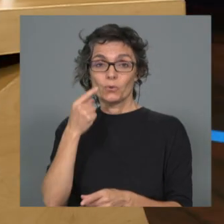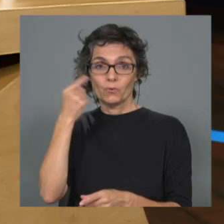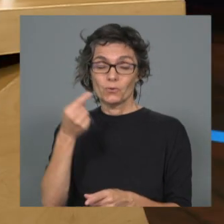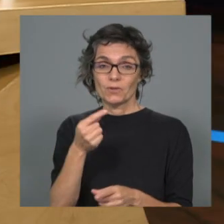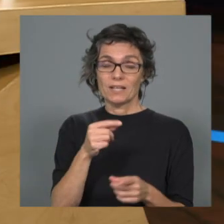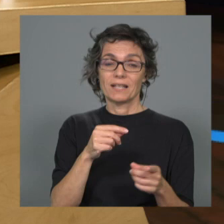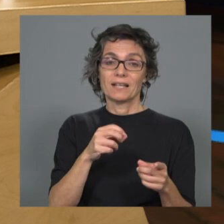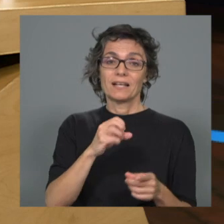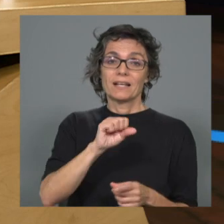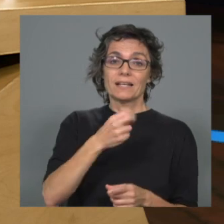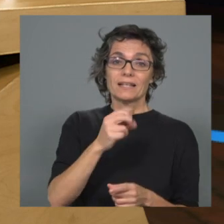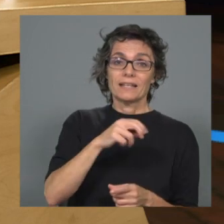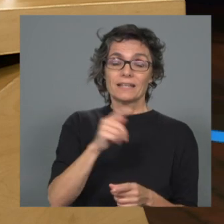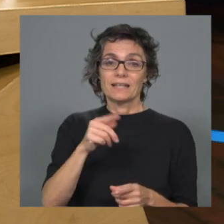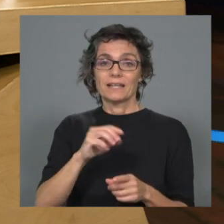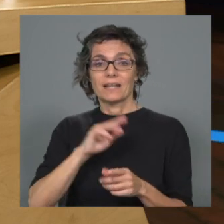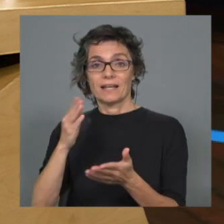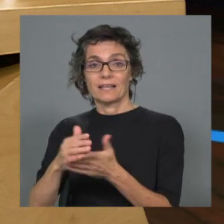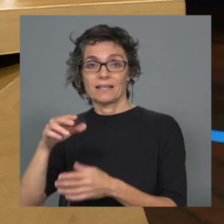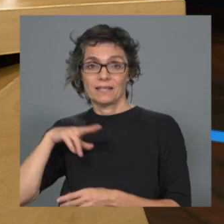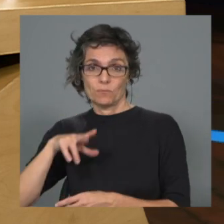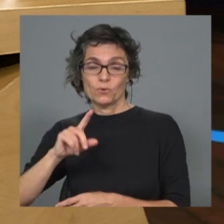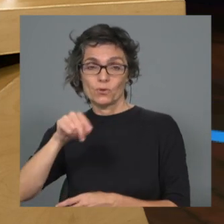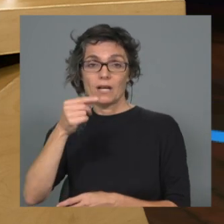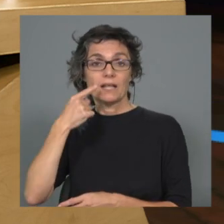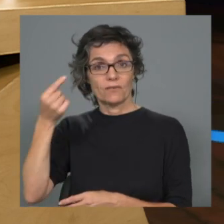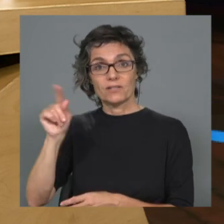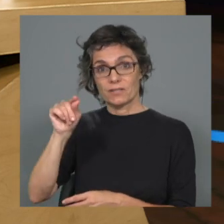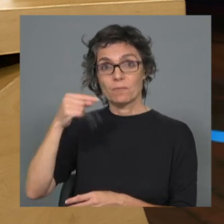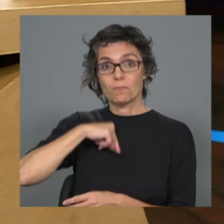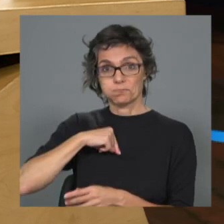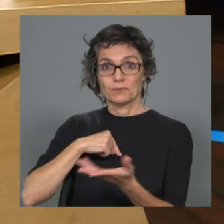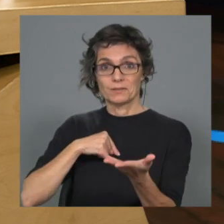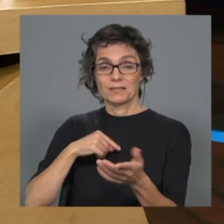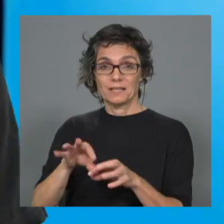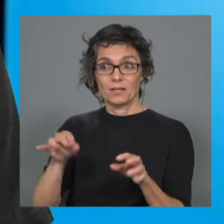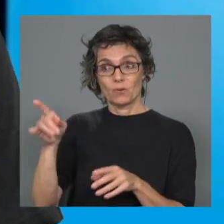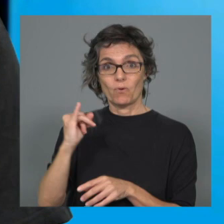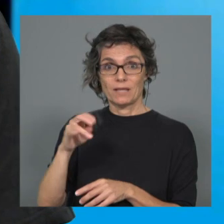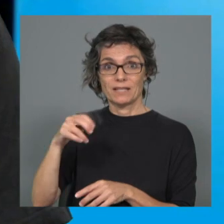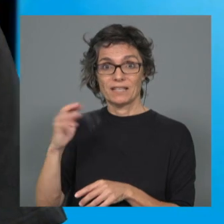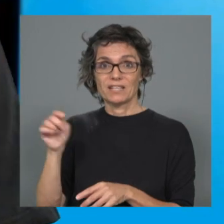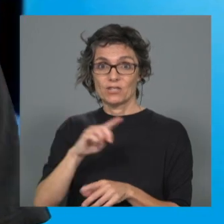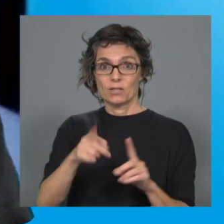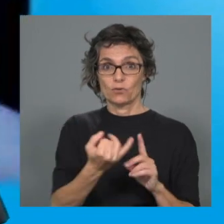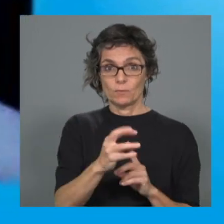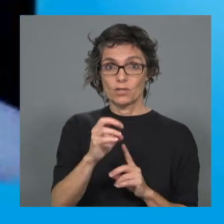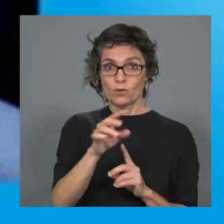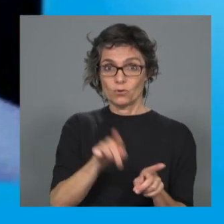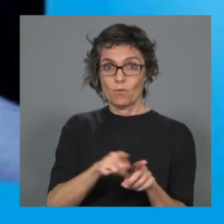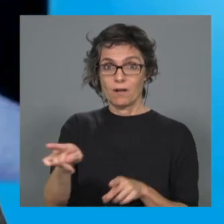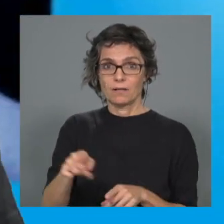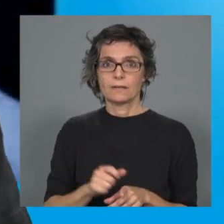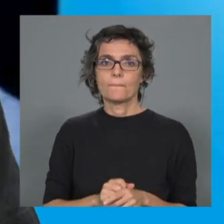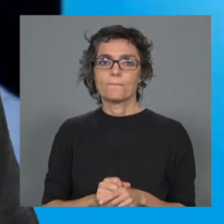para Portugal, e esta viagem que a Inês descreve aconteceu consigo também, em 2018. Em